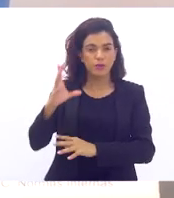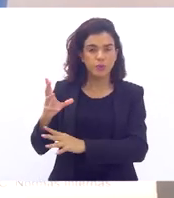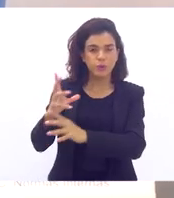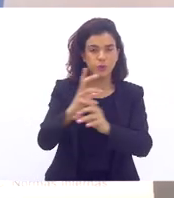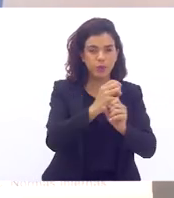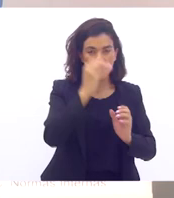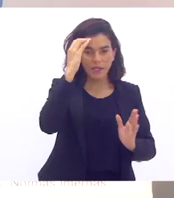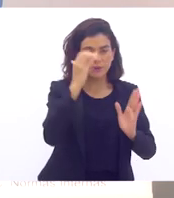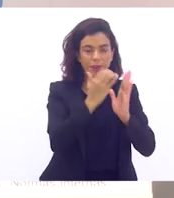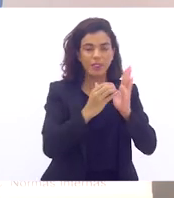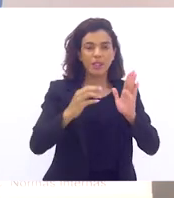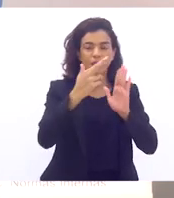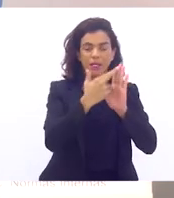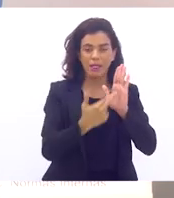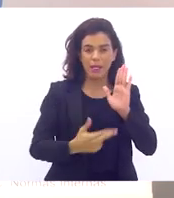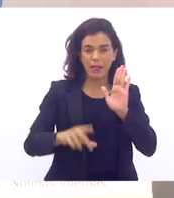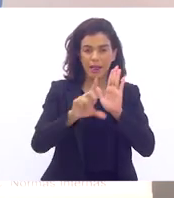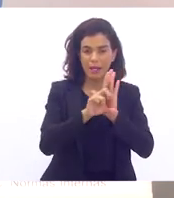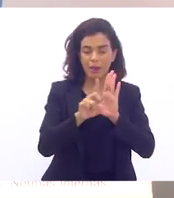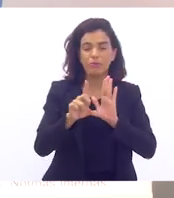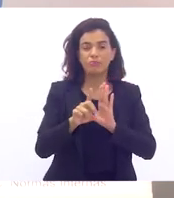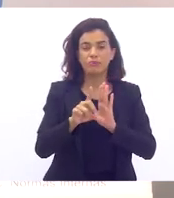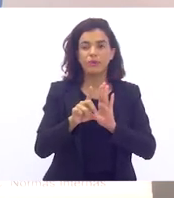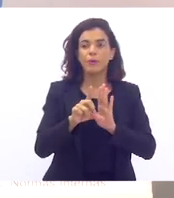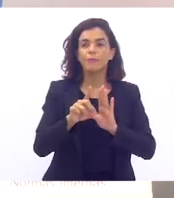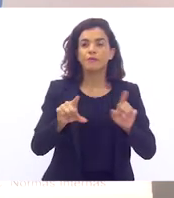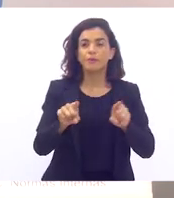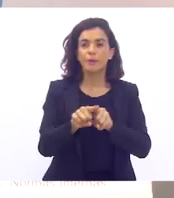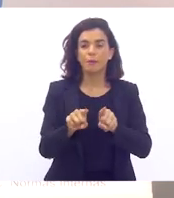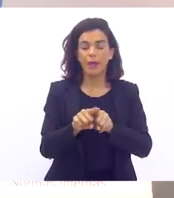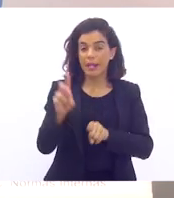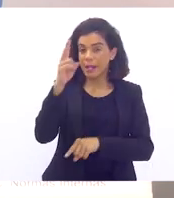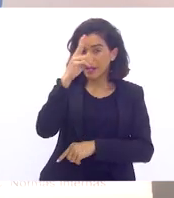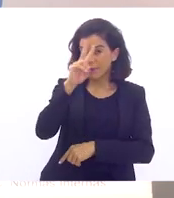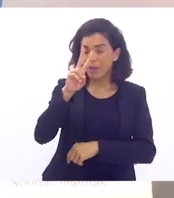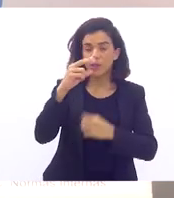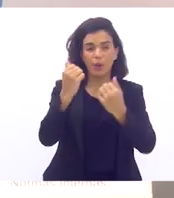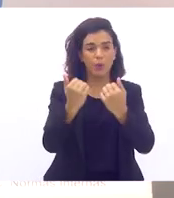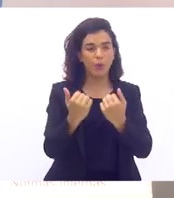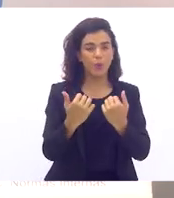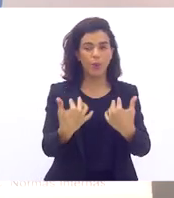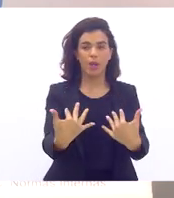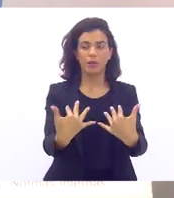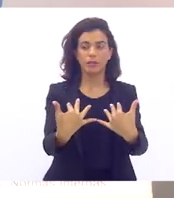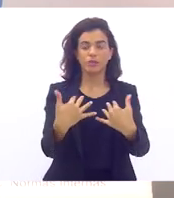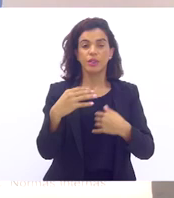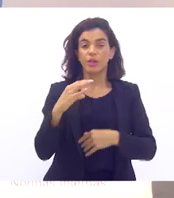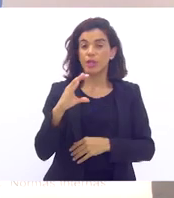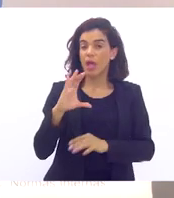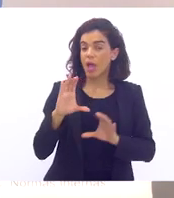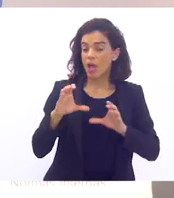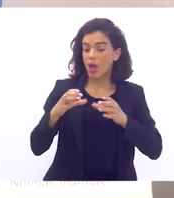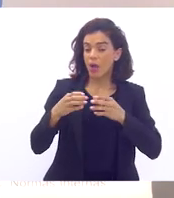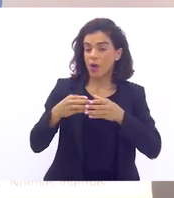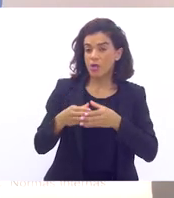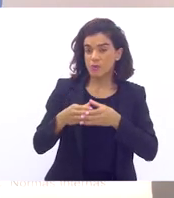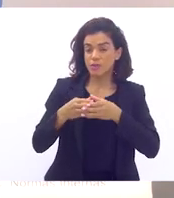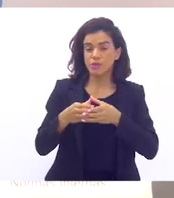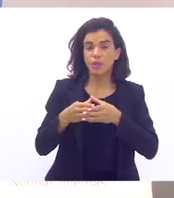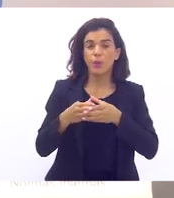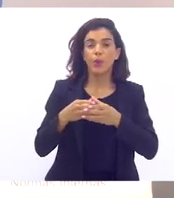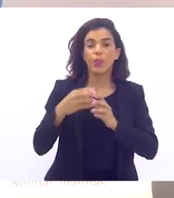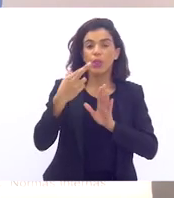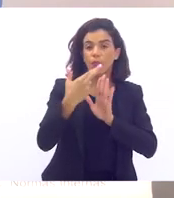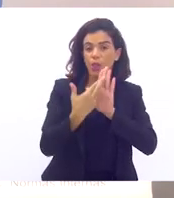legal declaro aberto dos trabalhos Lembrando que essa é uma audiência da comissão de normas internas da